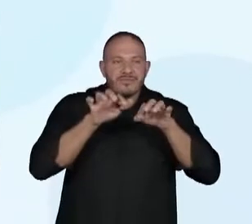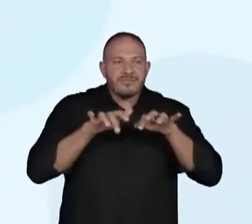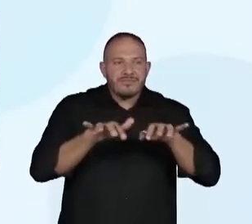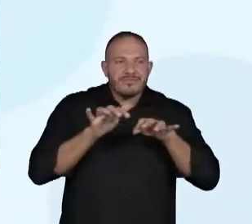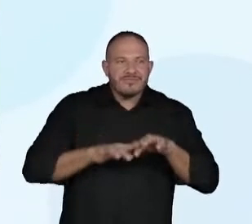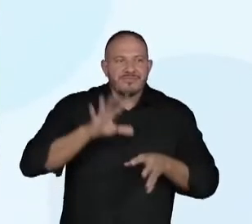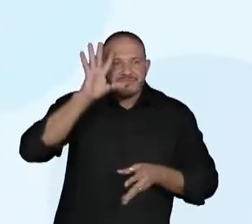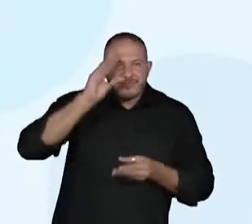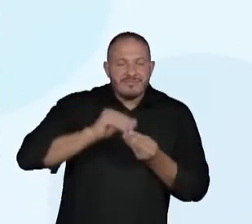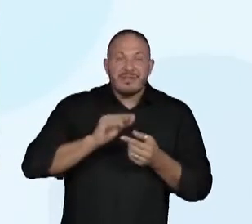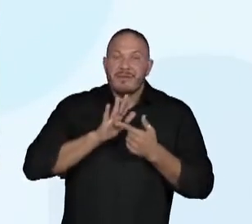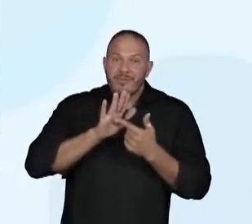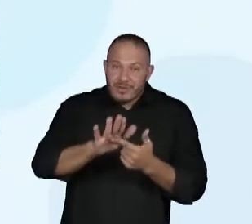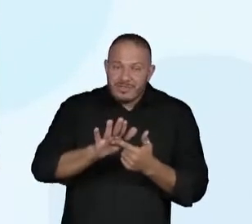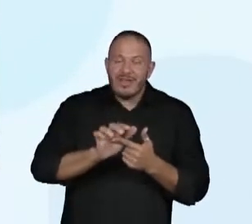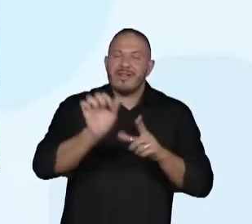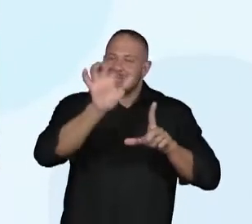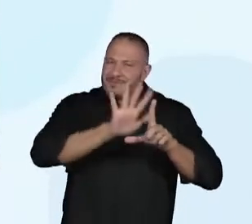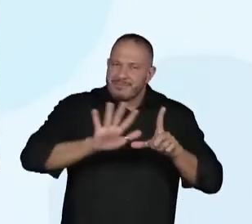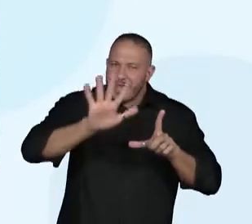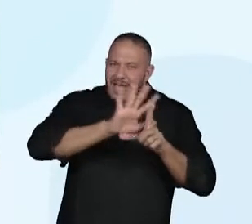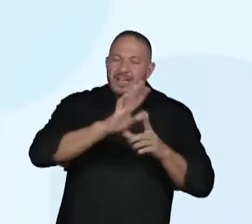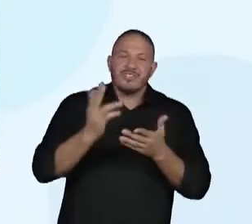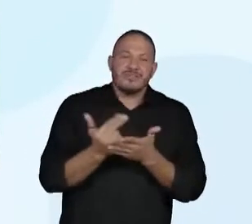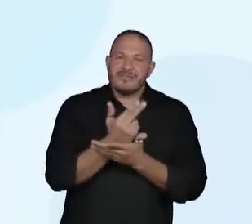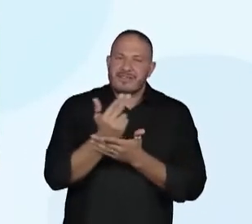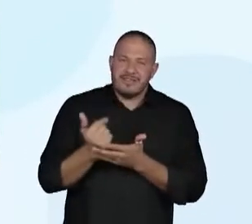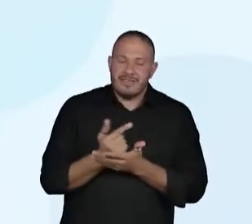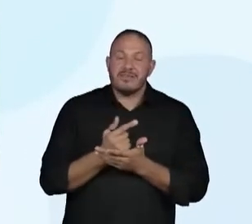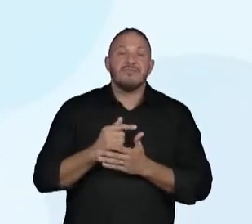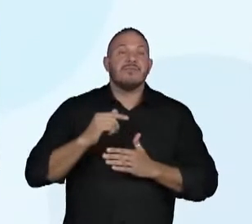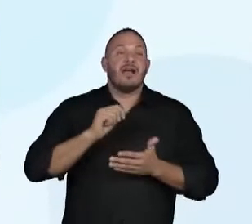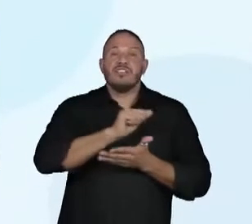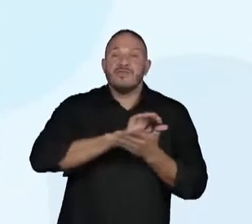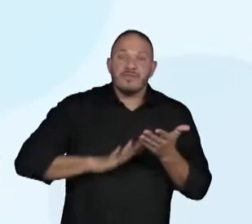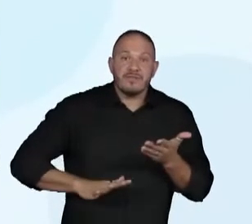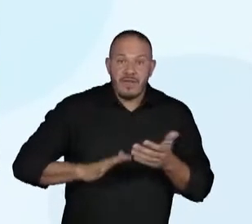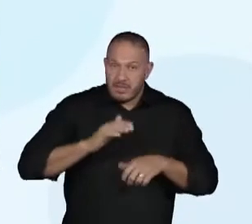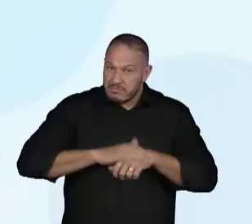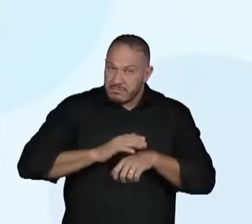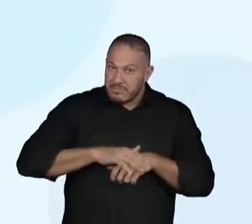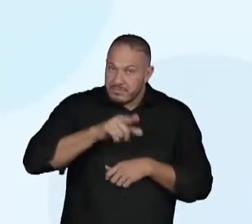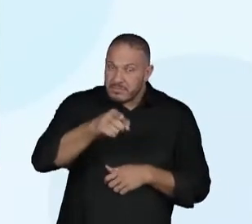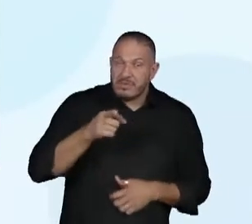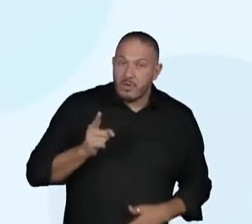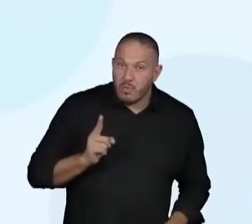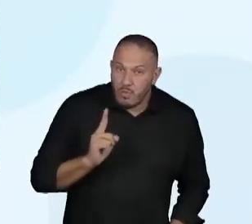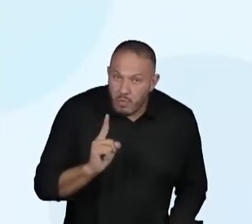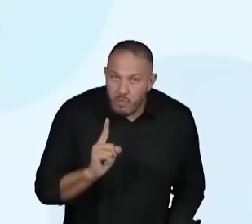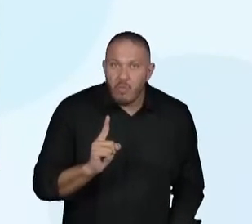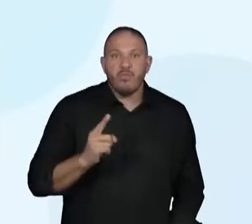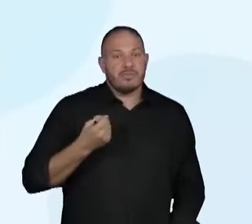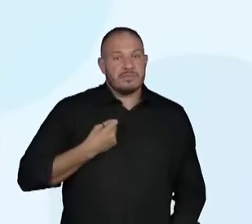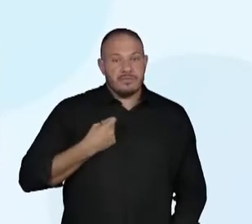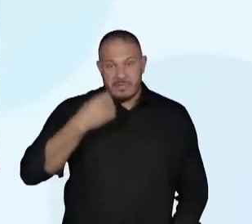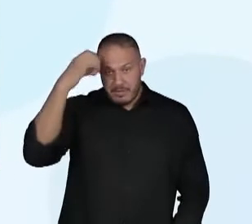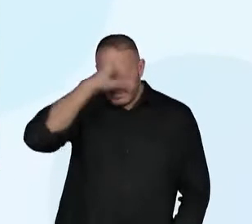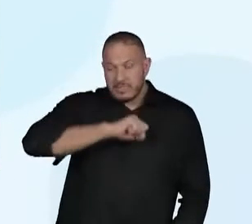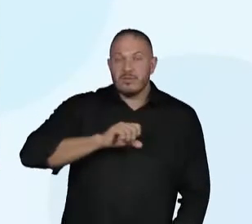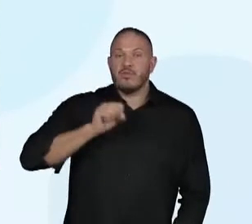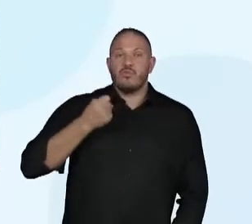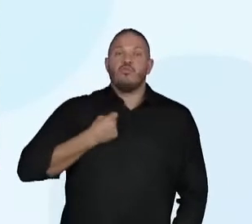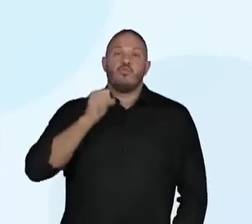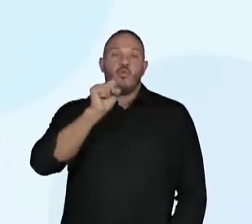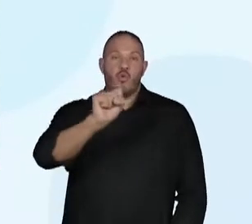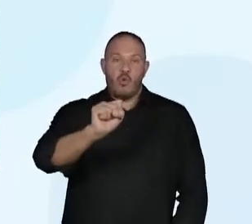para nos mostrar imagens e desenhos. A tarefa de vocês vai ser realizar a atividade 1 da situação de aprendizagem 8 do